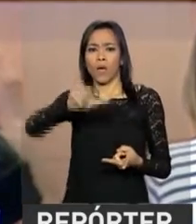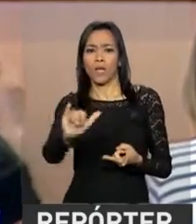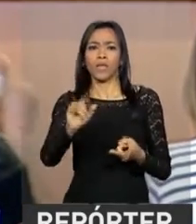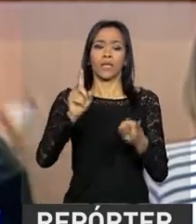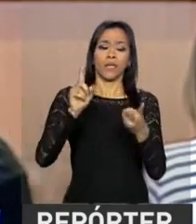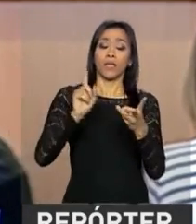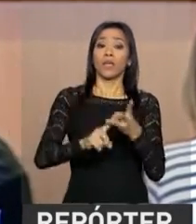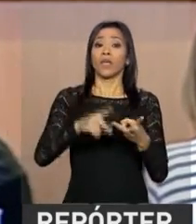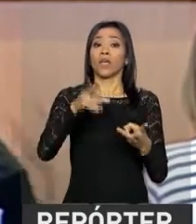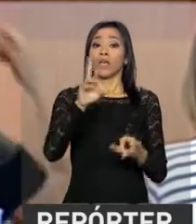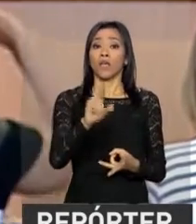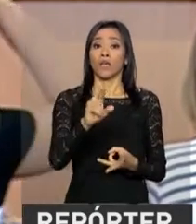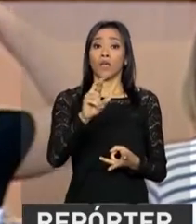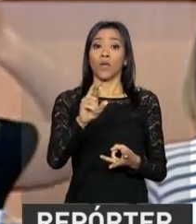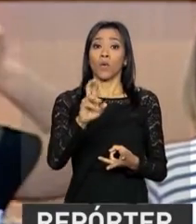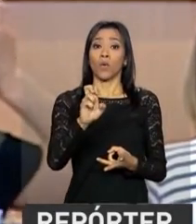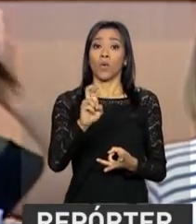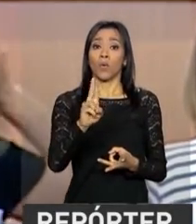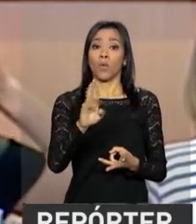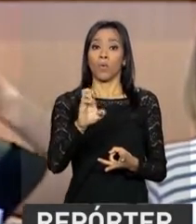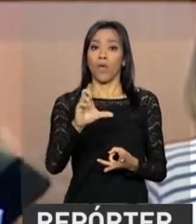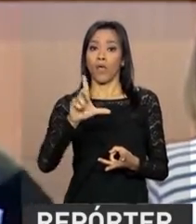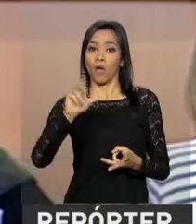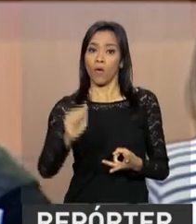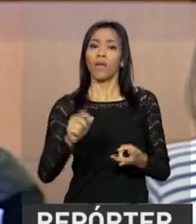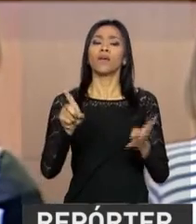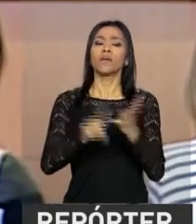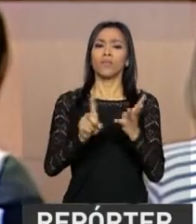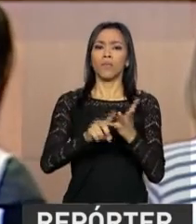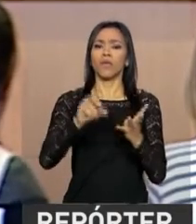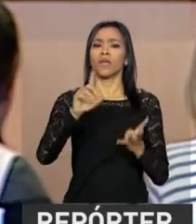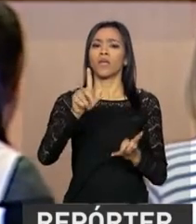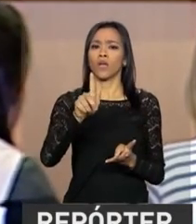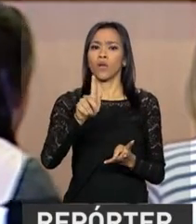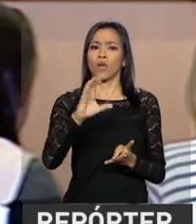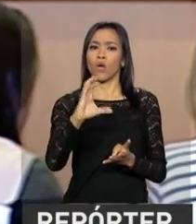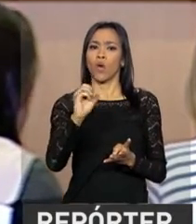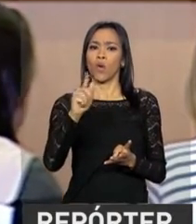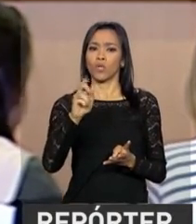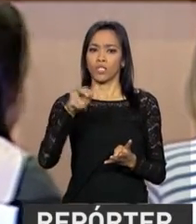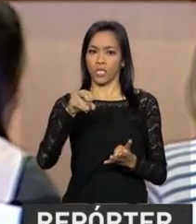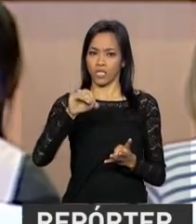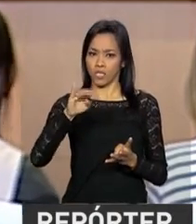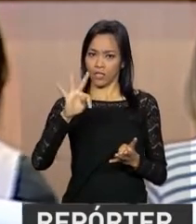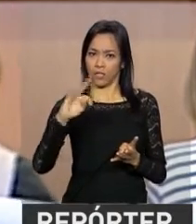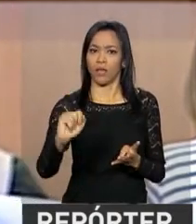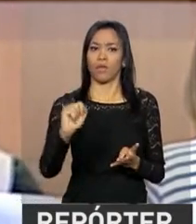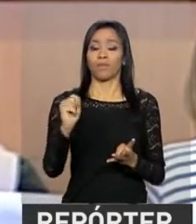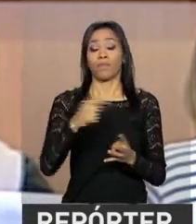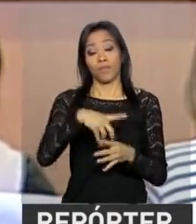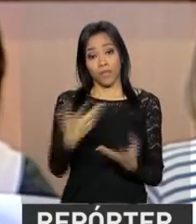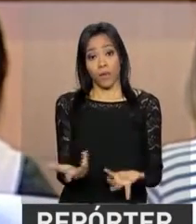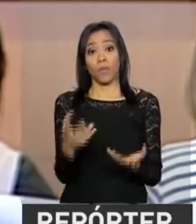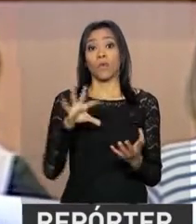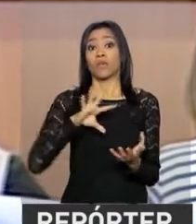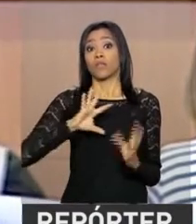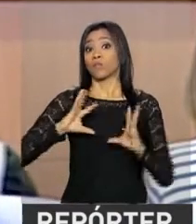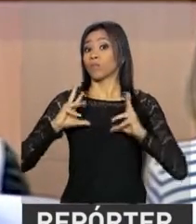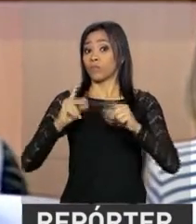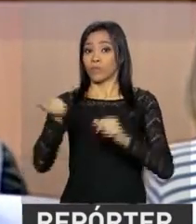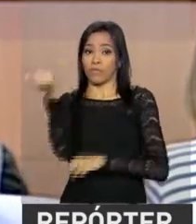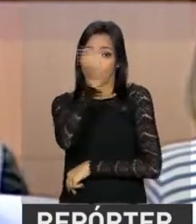rubéola ea síndrome da rubéola congênita antes de começar esse processo de vacinação maciça contra o sarampo em todo o mundo